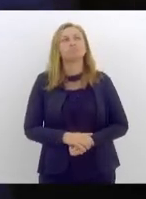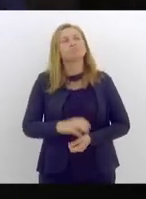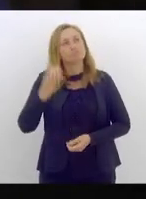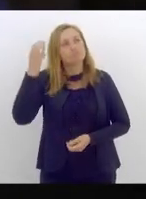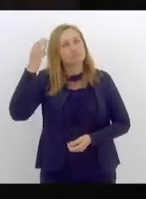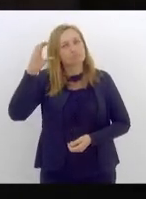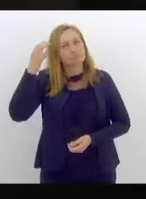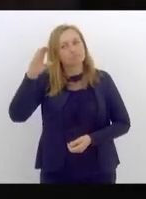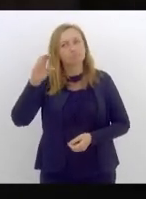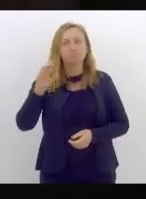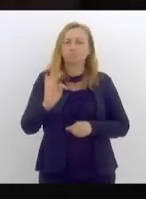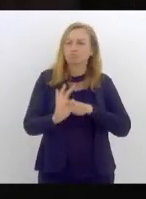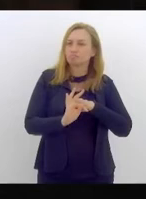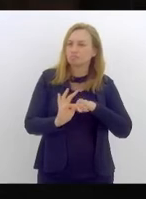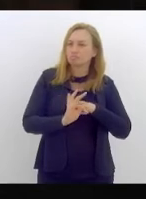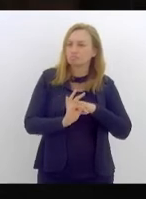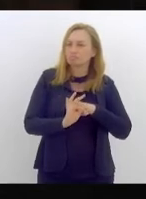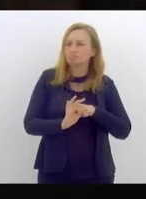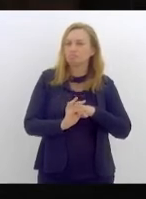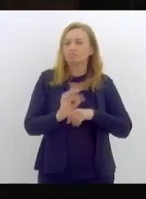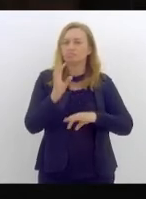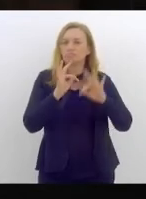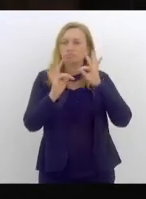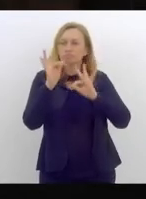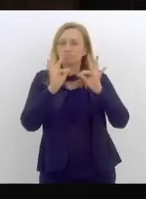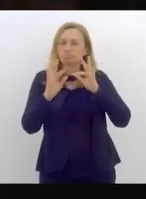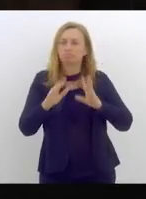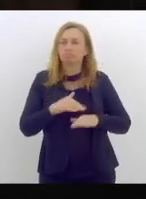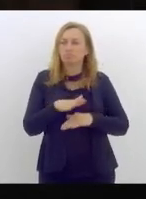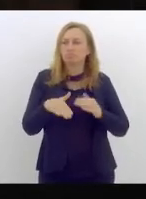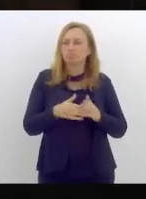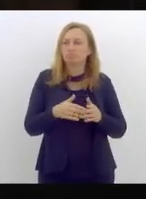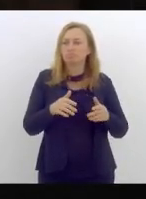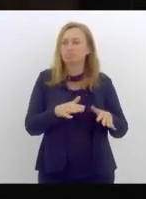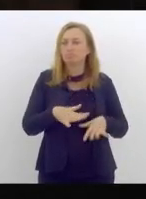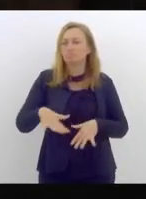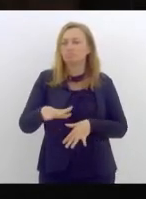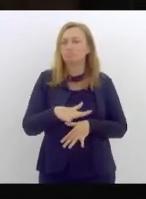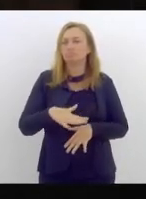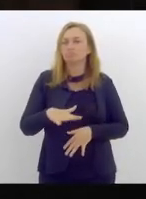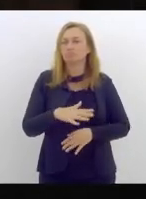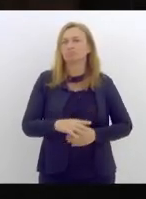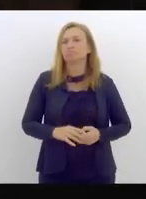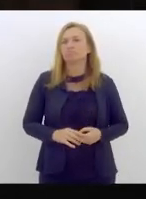científico técnico tecnológico em todas as áreas